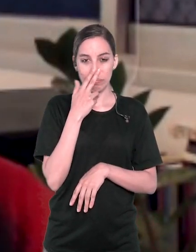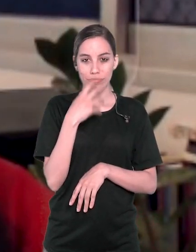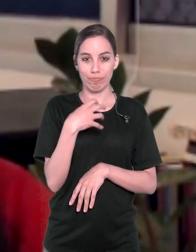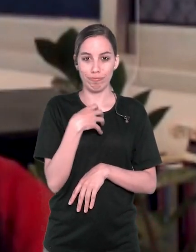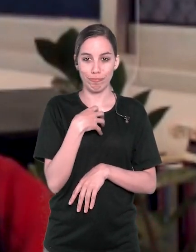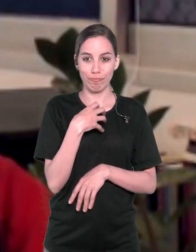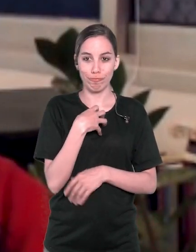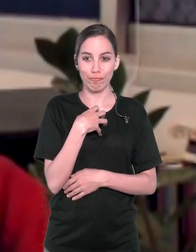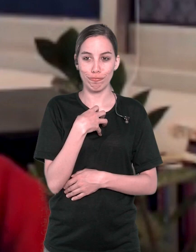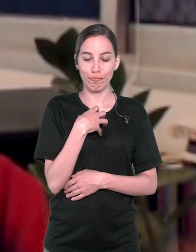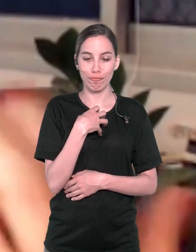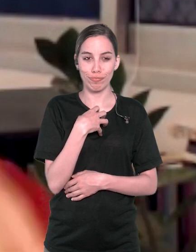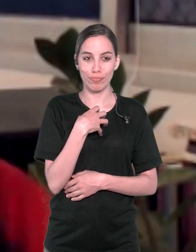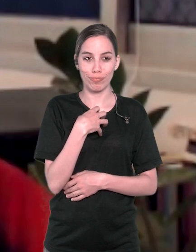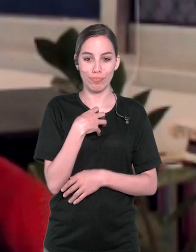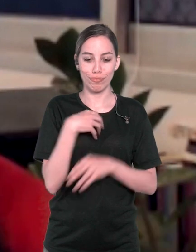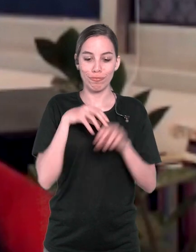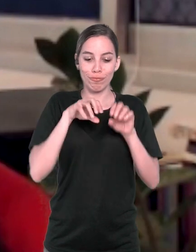de